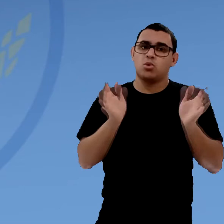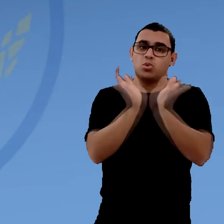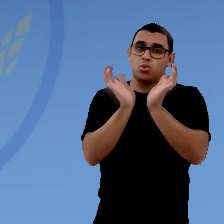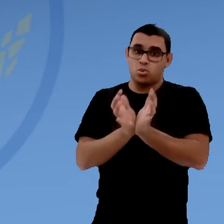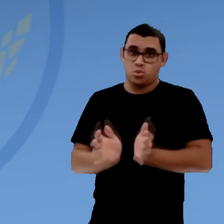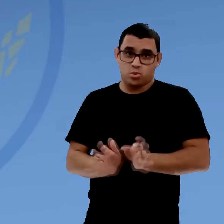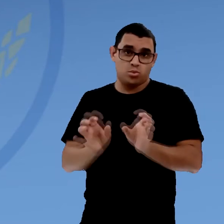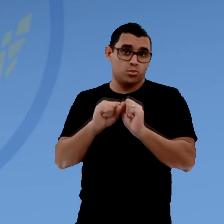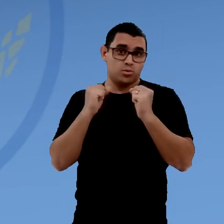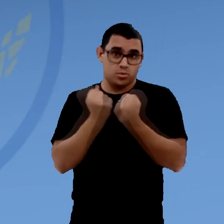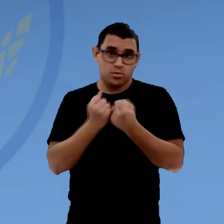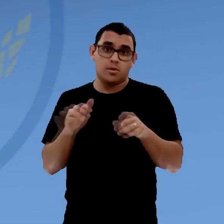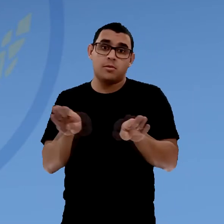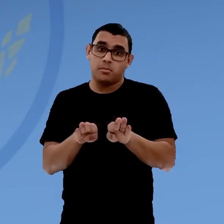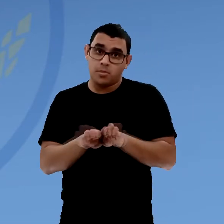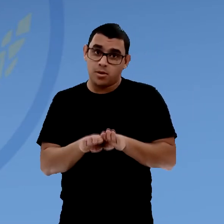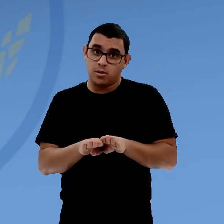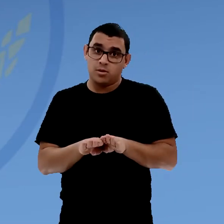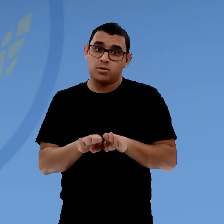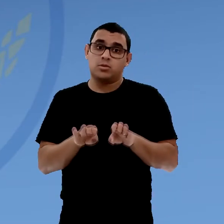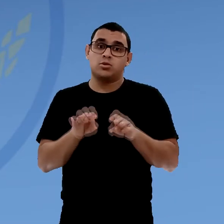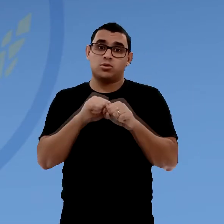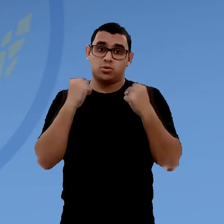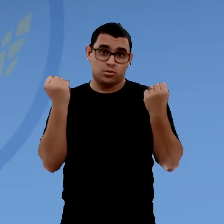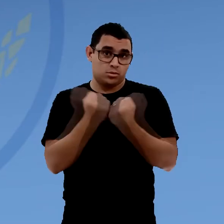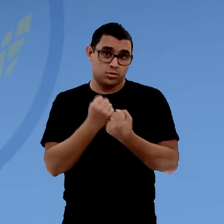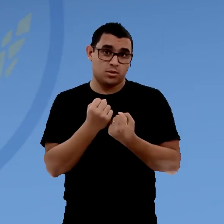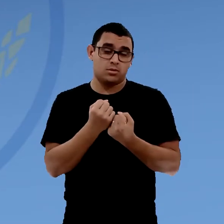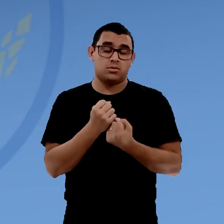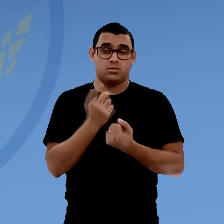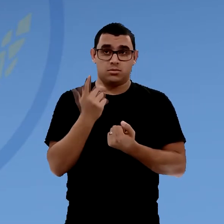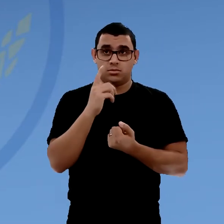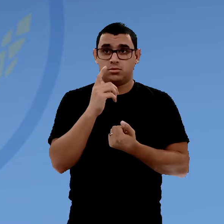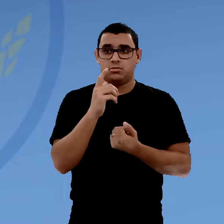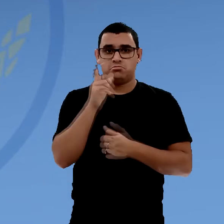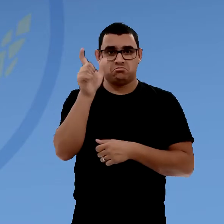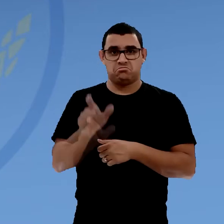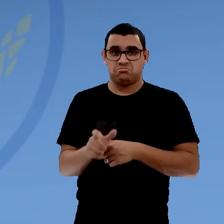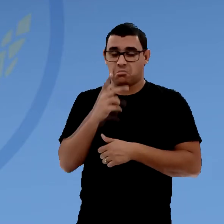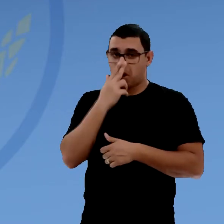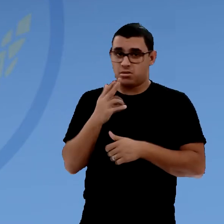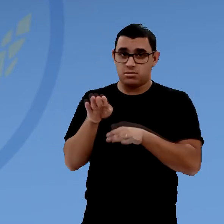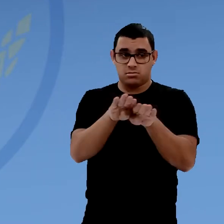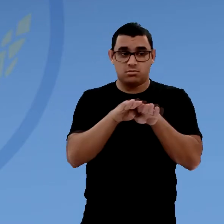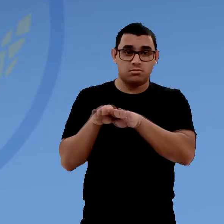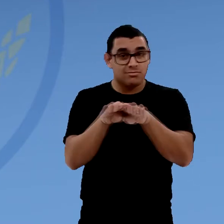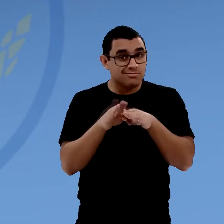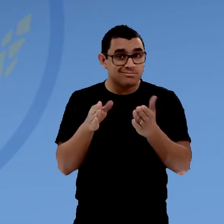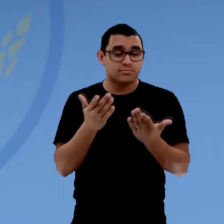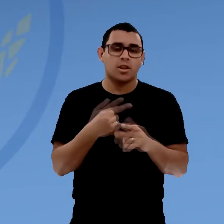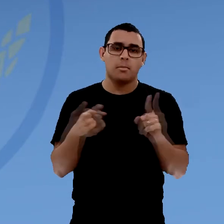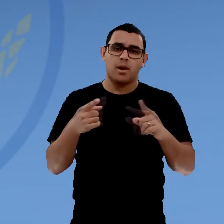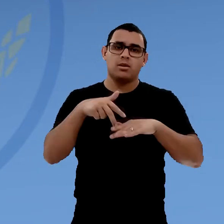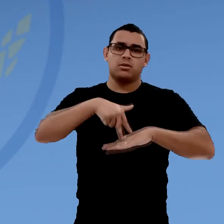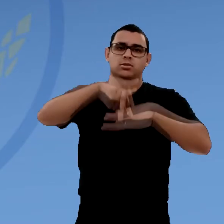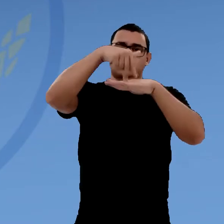Mesmo em sociedades igualitárias, o status